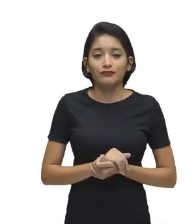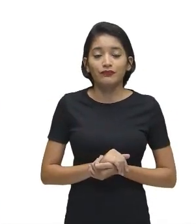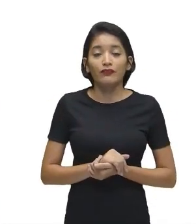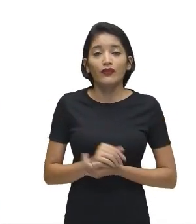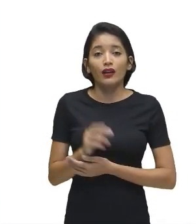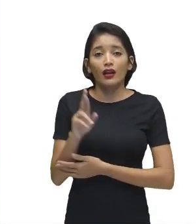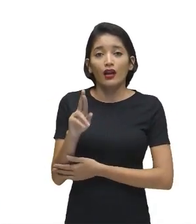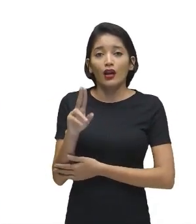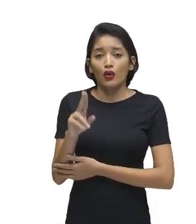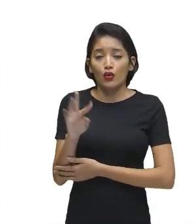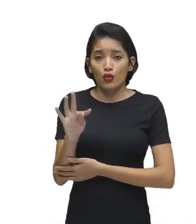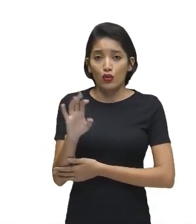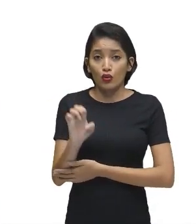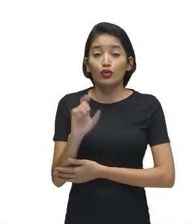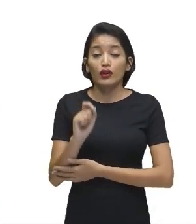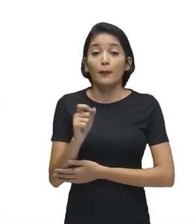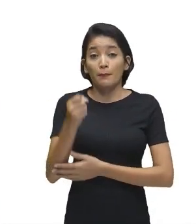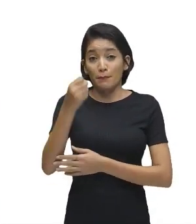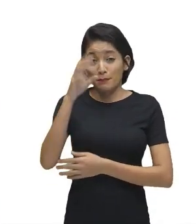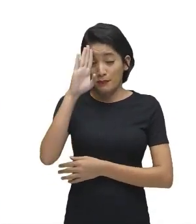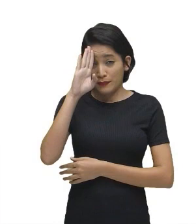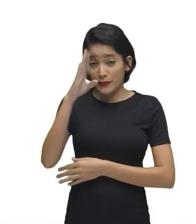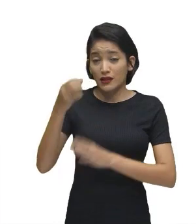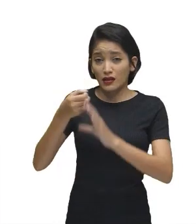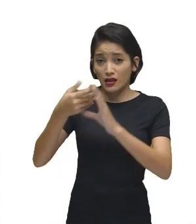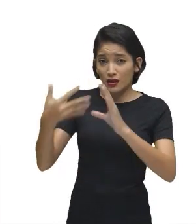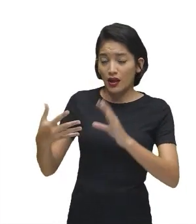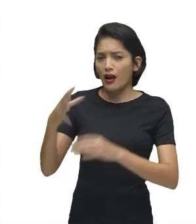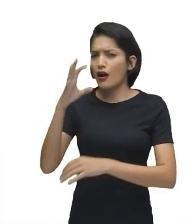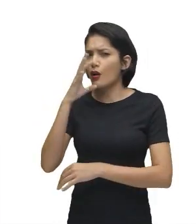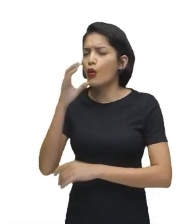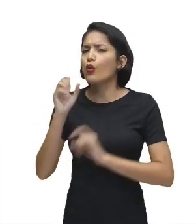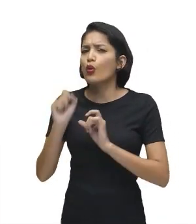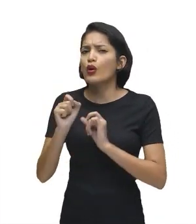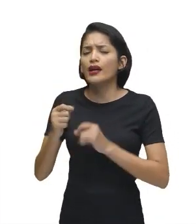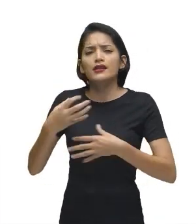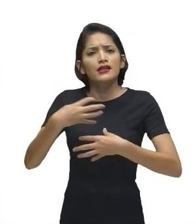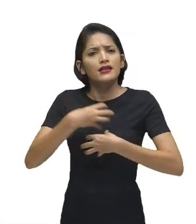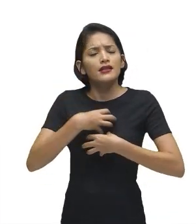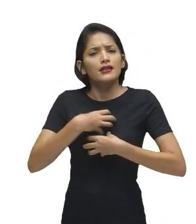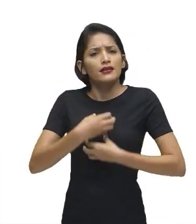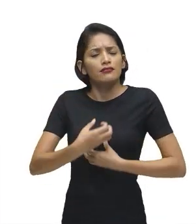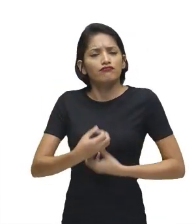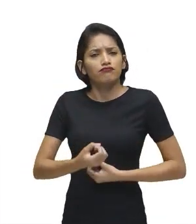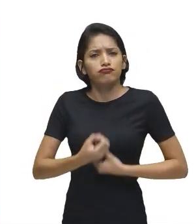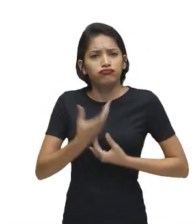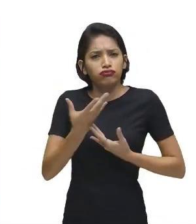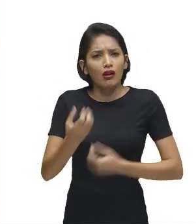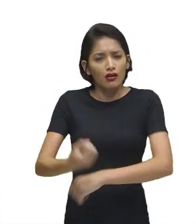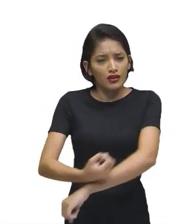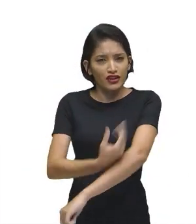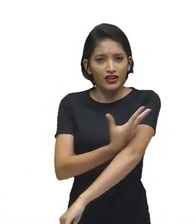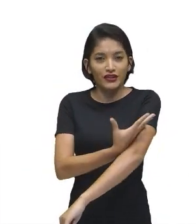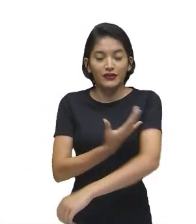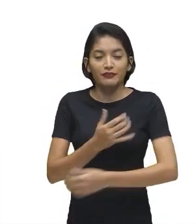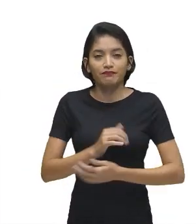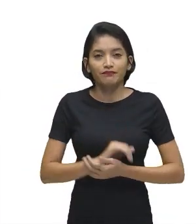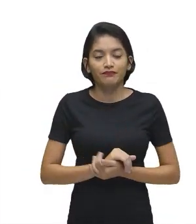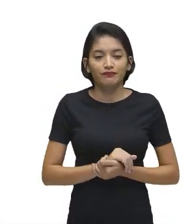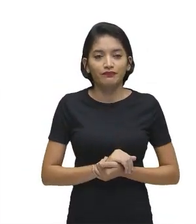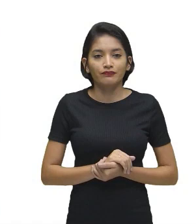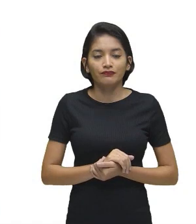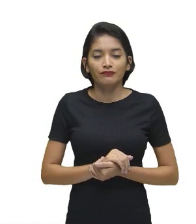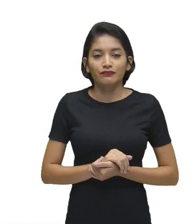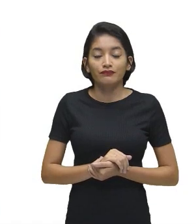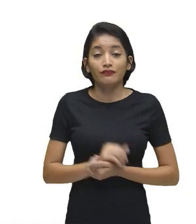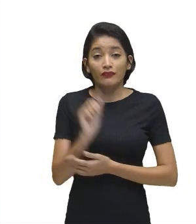Ruth, as principais características do expressionismo é retratar o sentimento. Muito bem, Ruth. Aqui